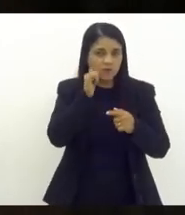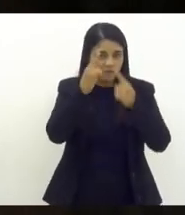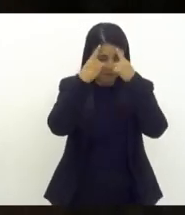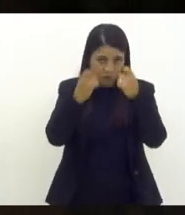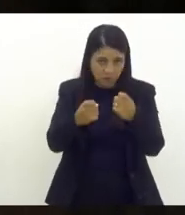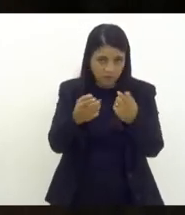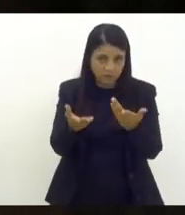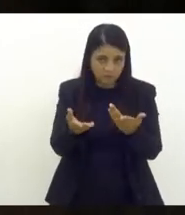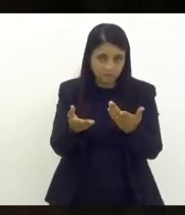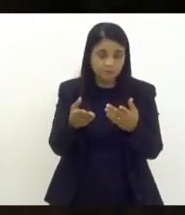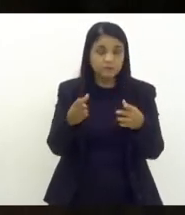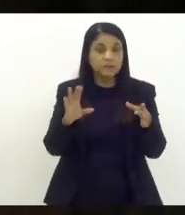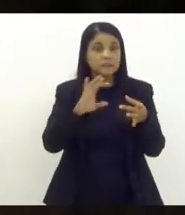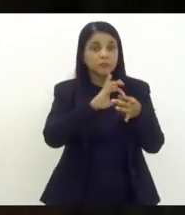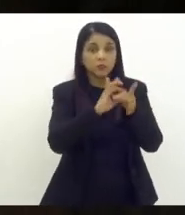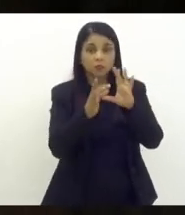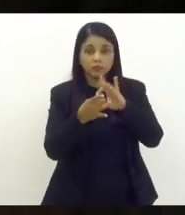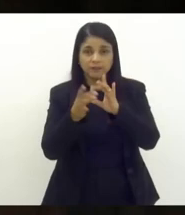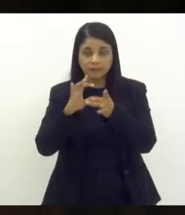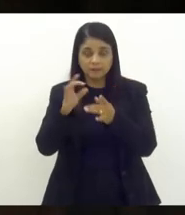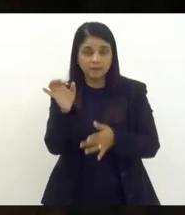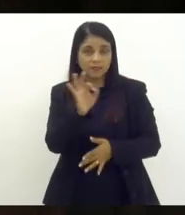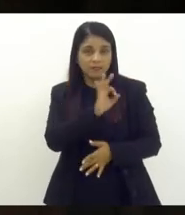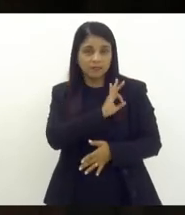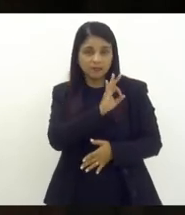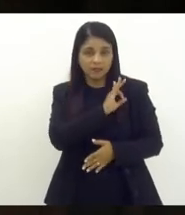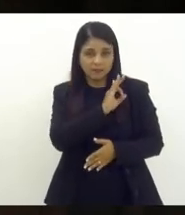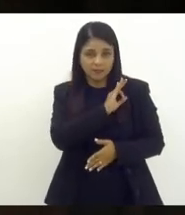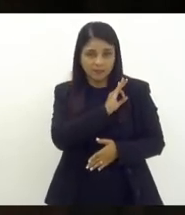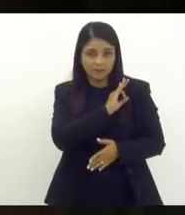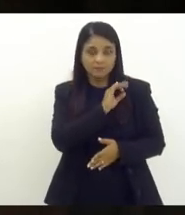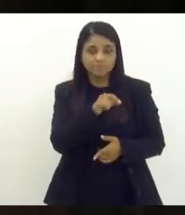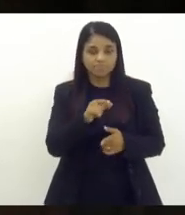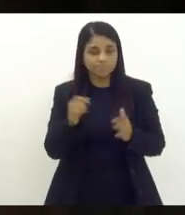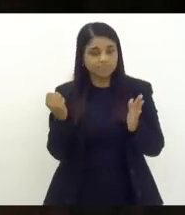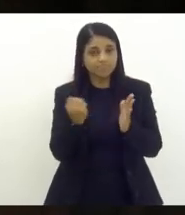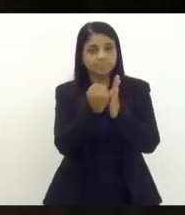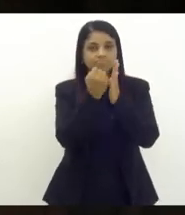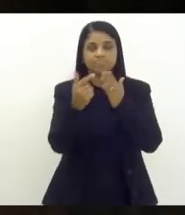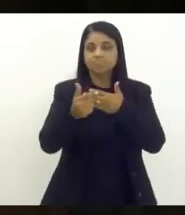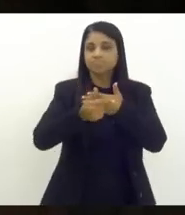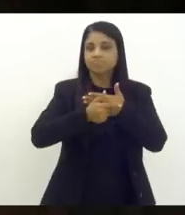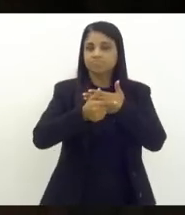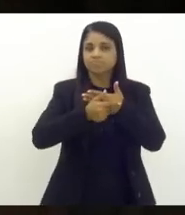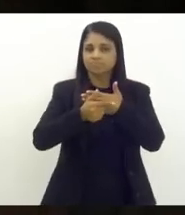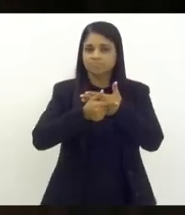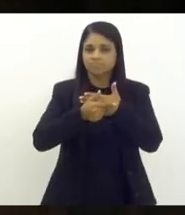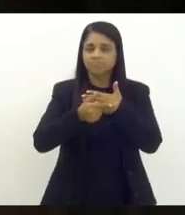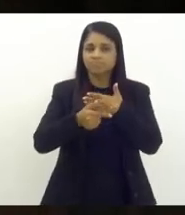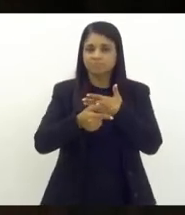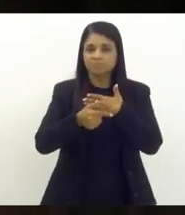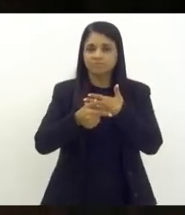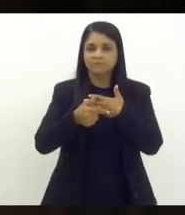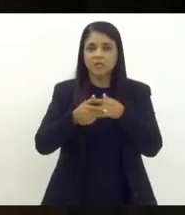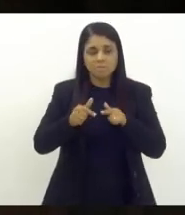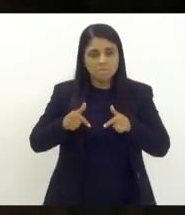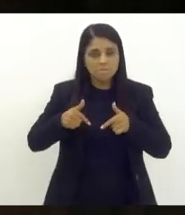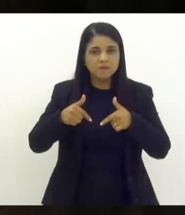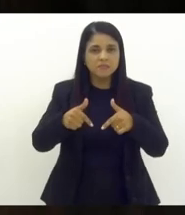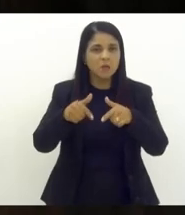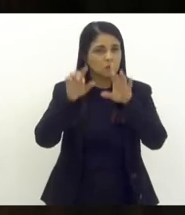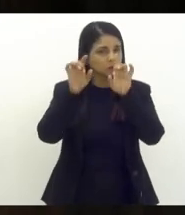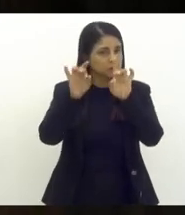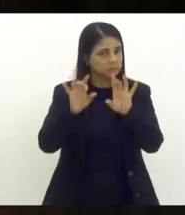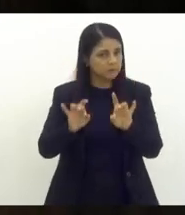Neste contexto a atuação da delegada ganha um papel de destaque pois ela possui a missão essencial de lidar com